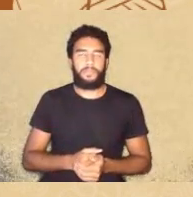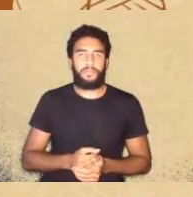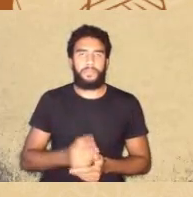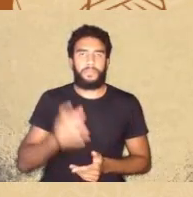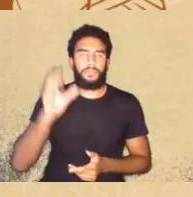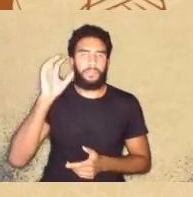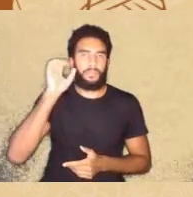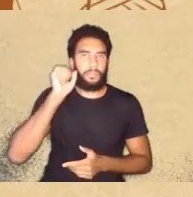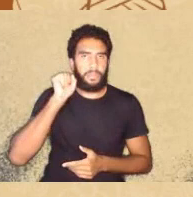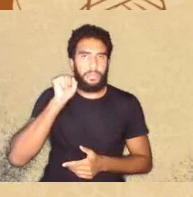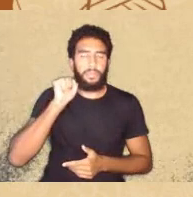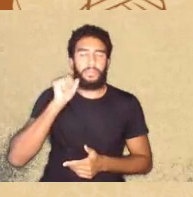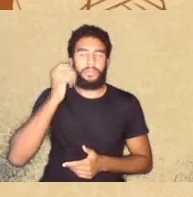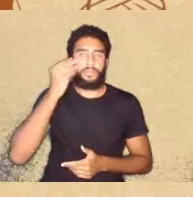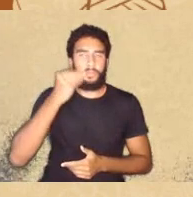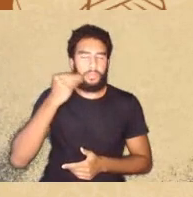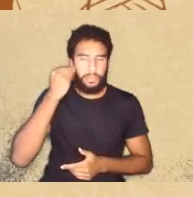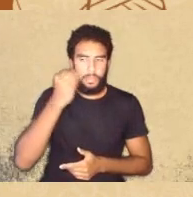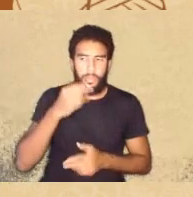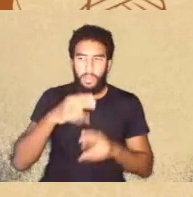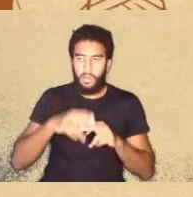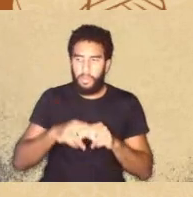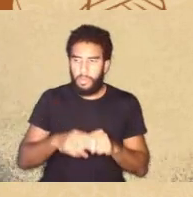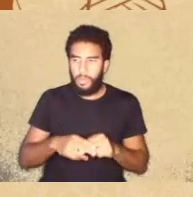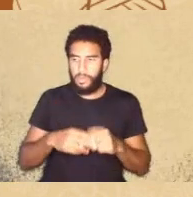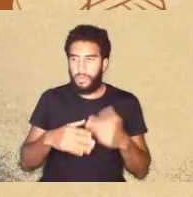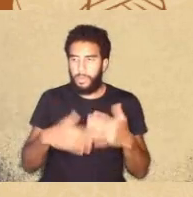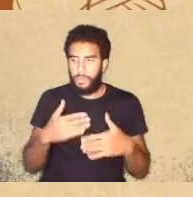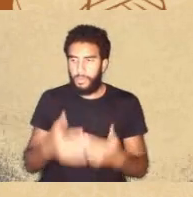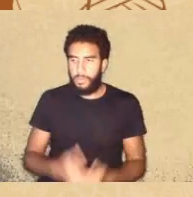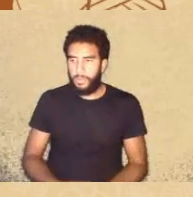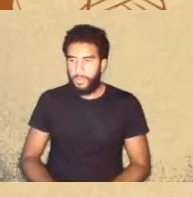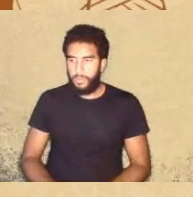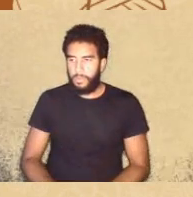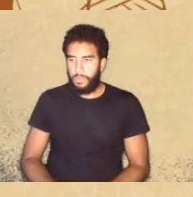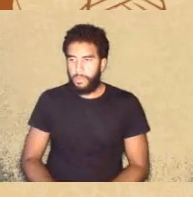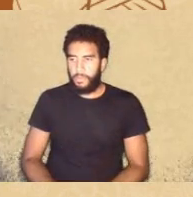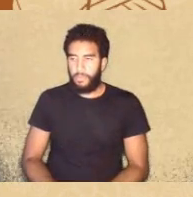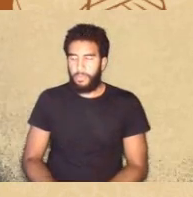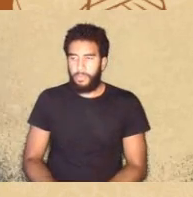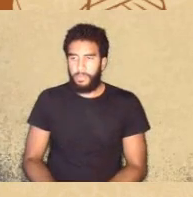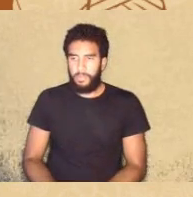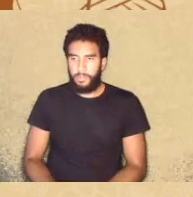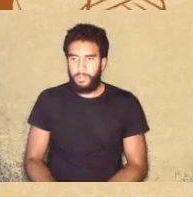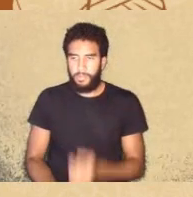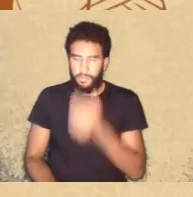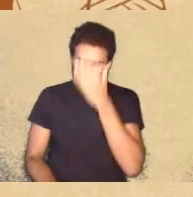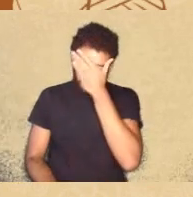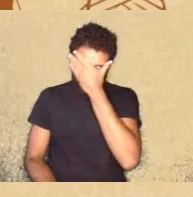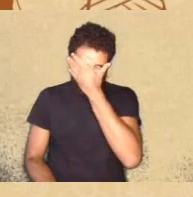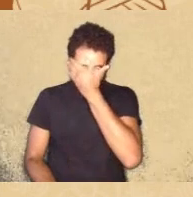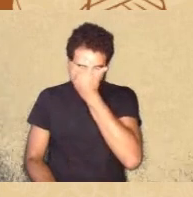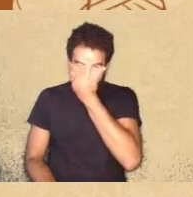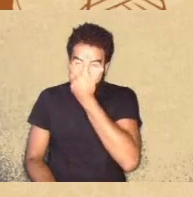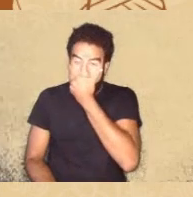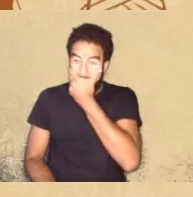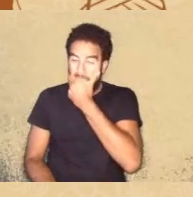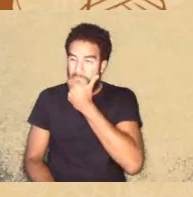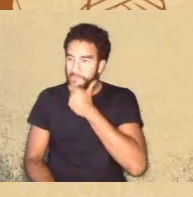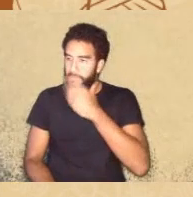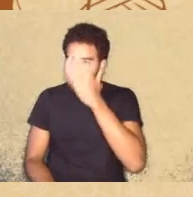e para isso que é da ordem da opressão, né, entender história. Né. É bacana porque você trabalha também com a